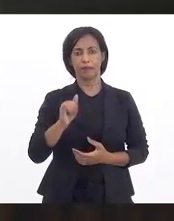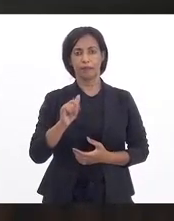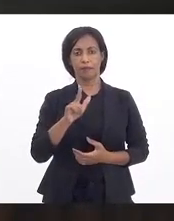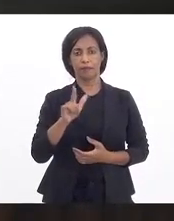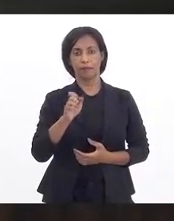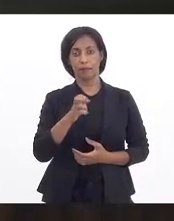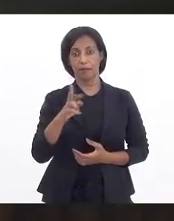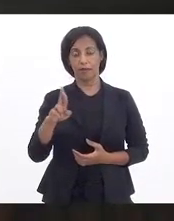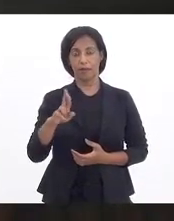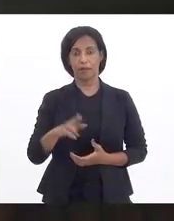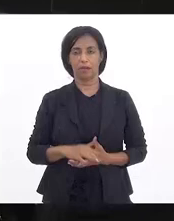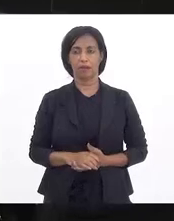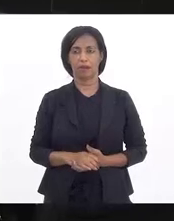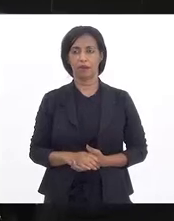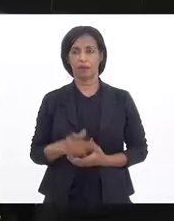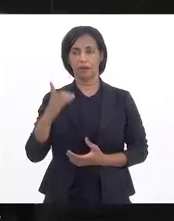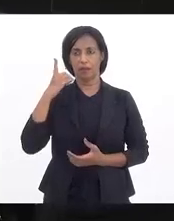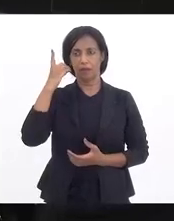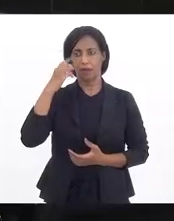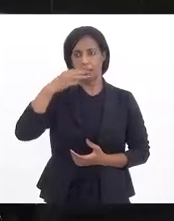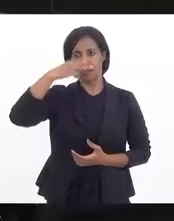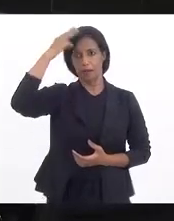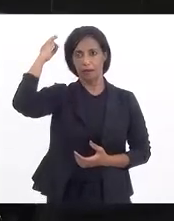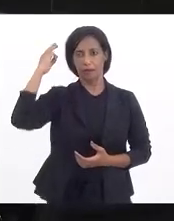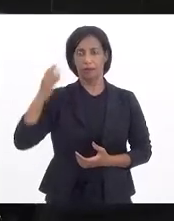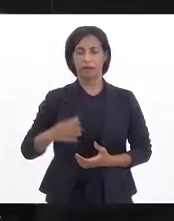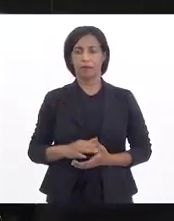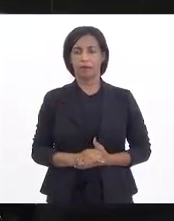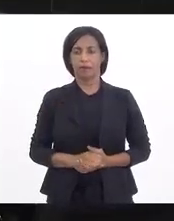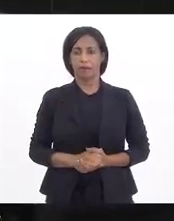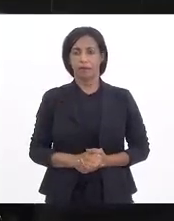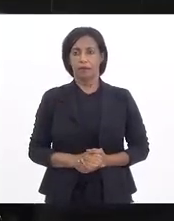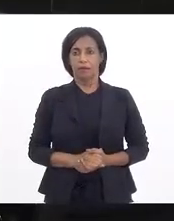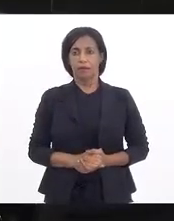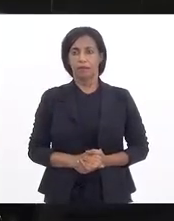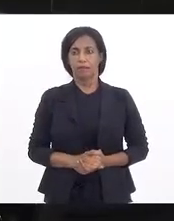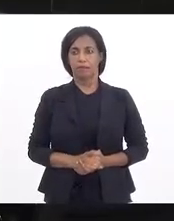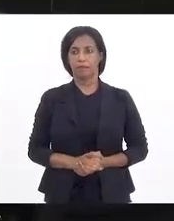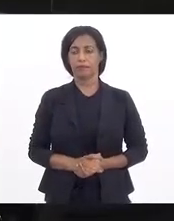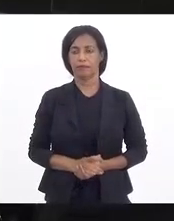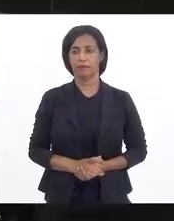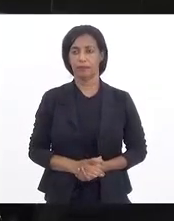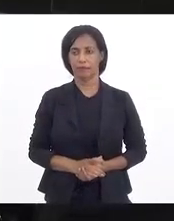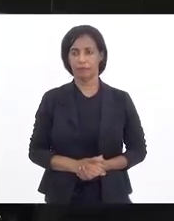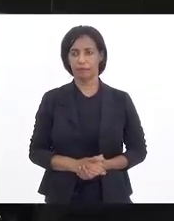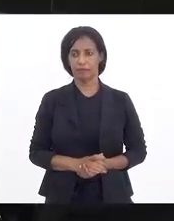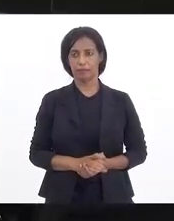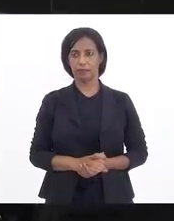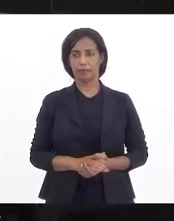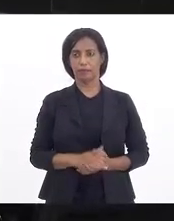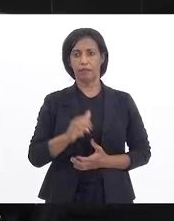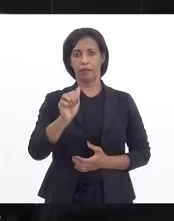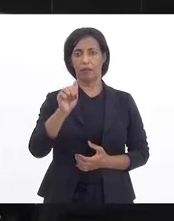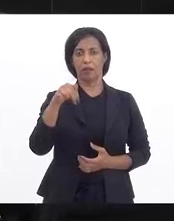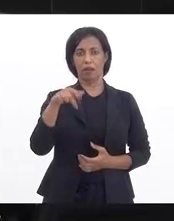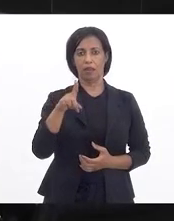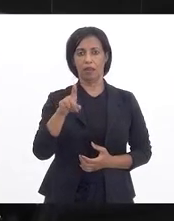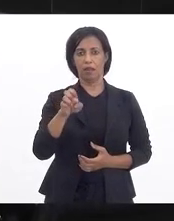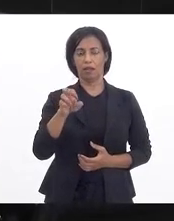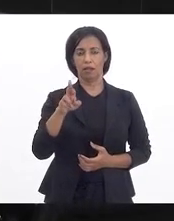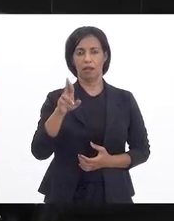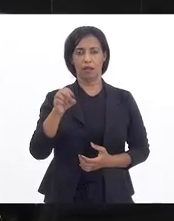Miller o deputado Márcio Pacheco já deu parecer Deputado Anderson